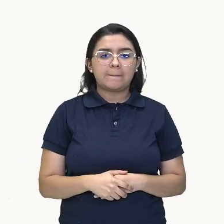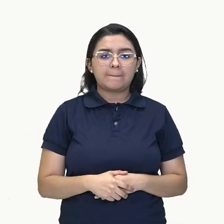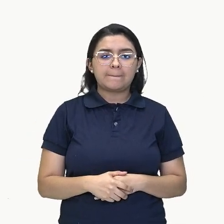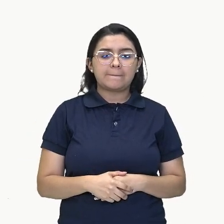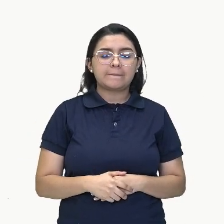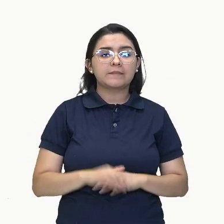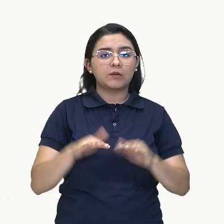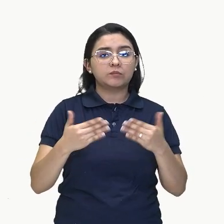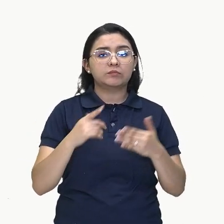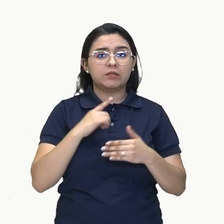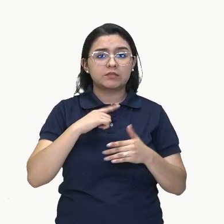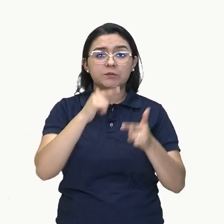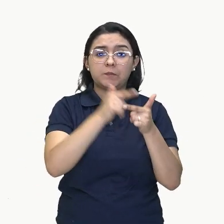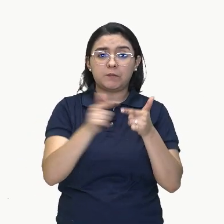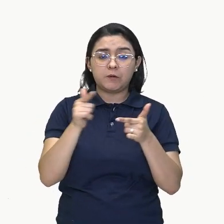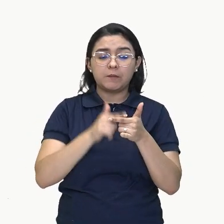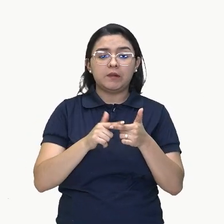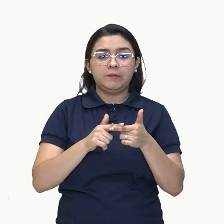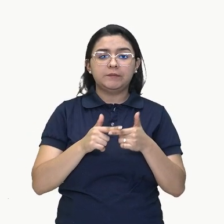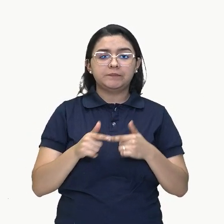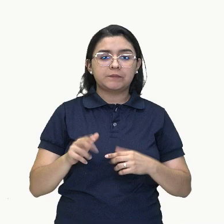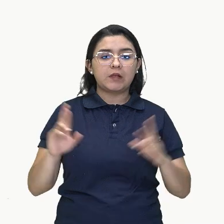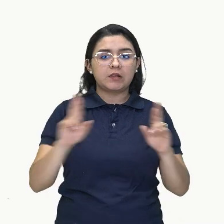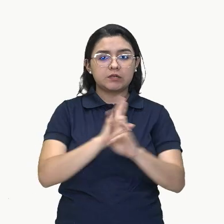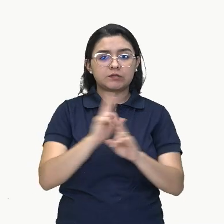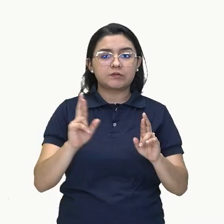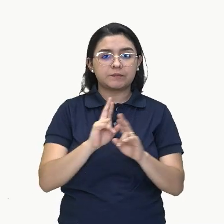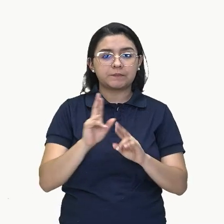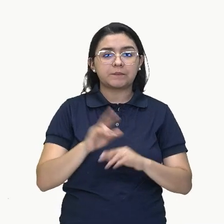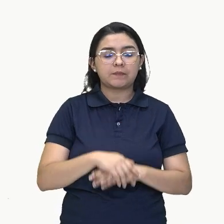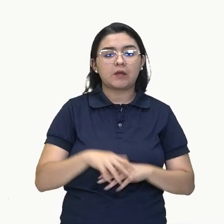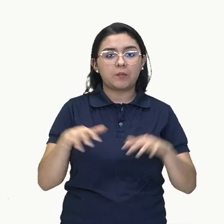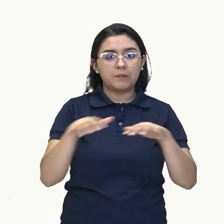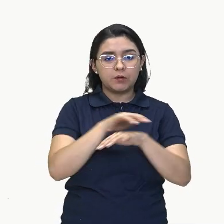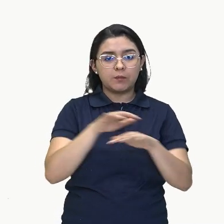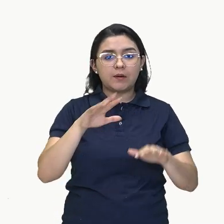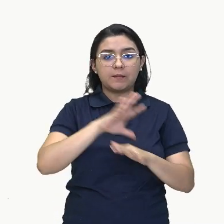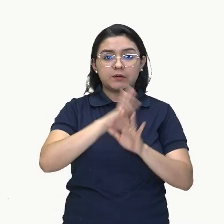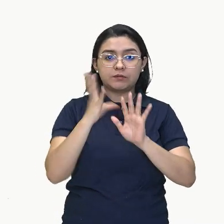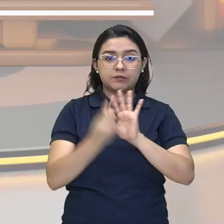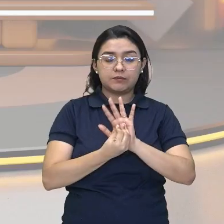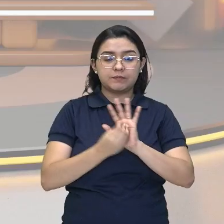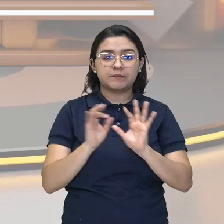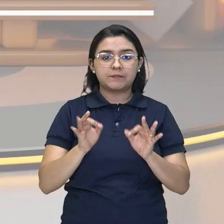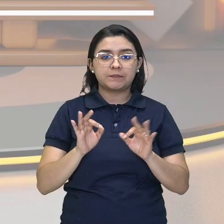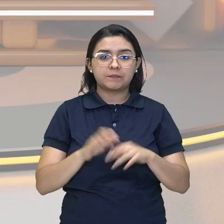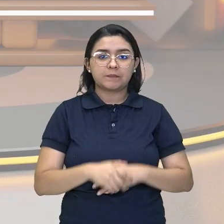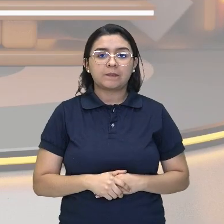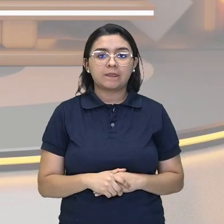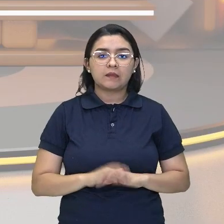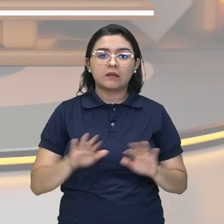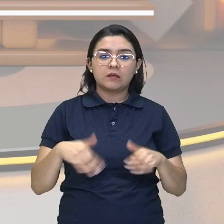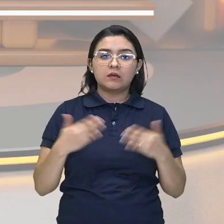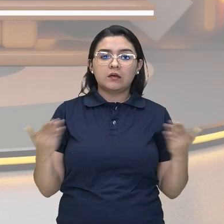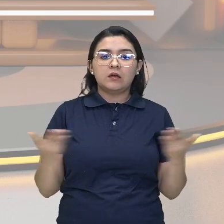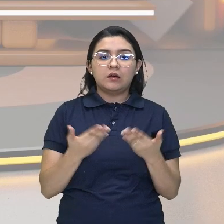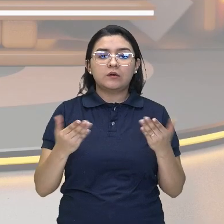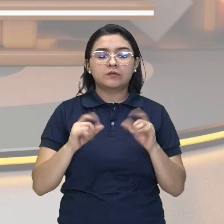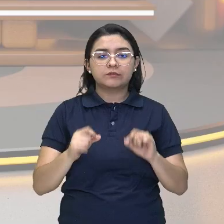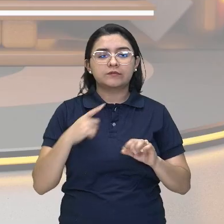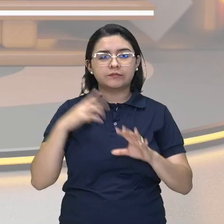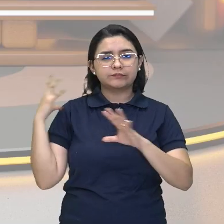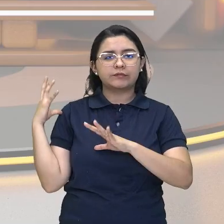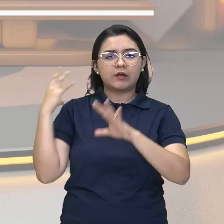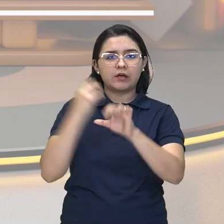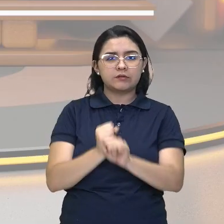questões, esses problemas com relação ao nosso bioma, certo? Vamos agora fazer um apanhado do que a gente